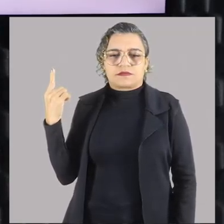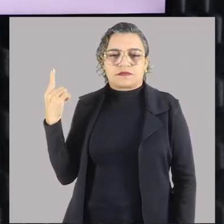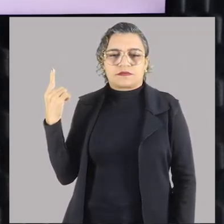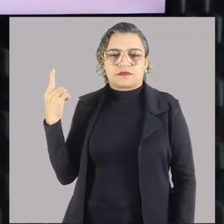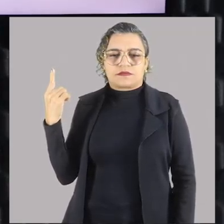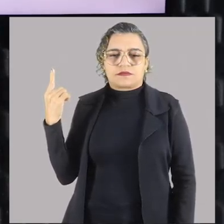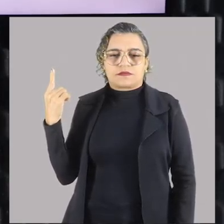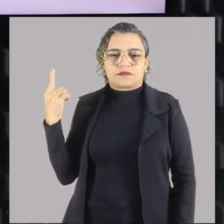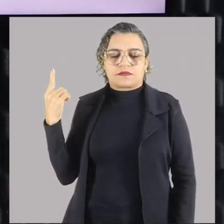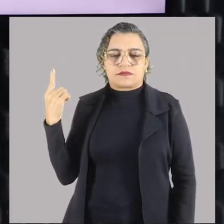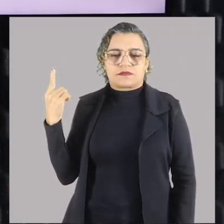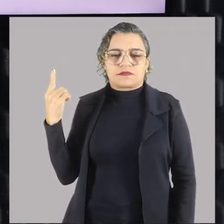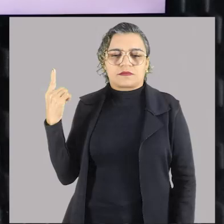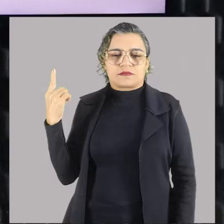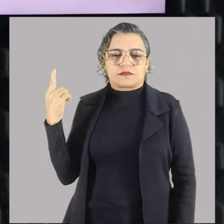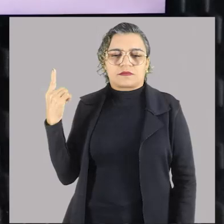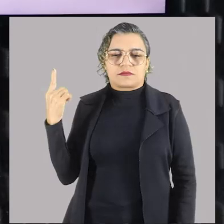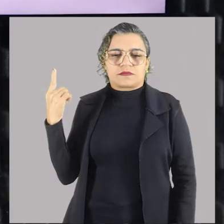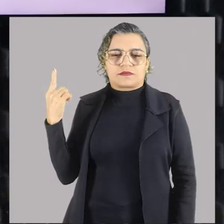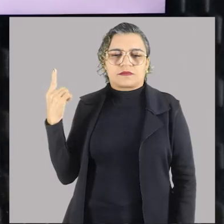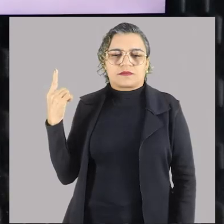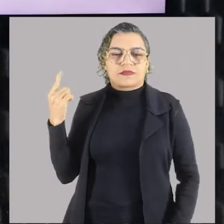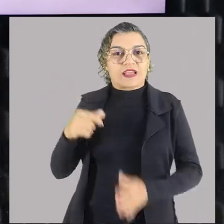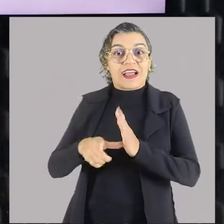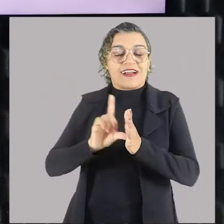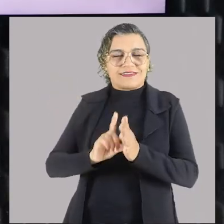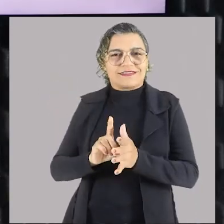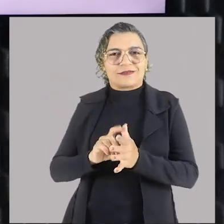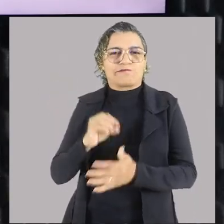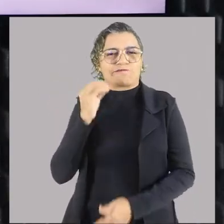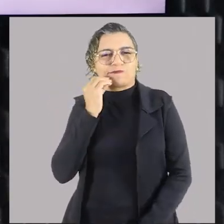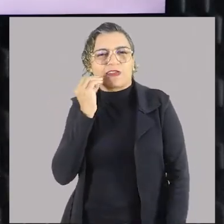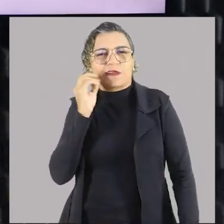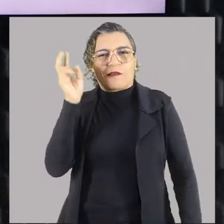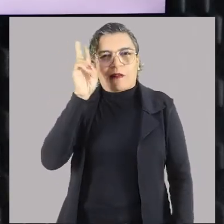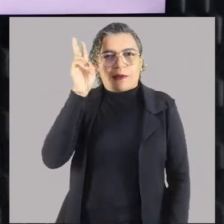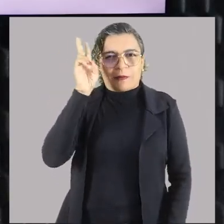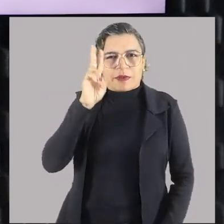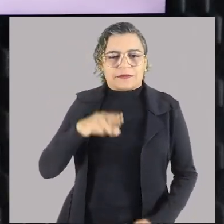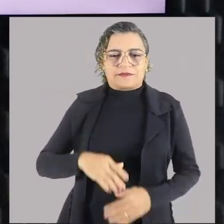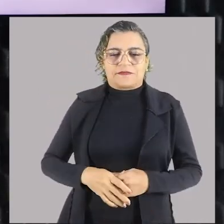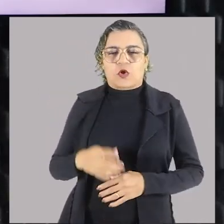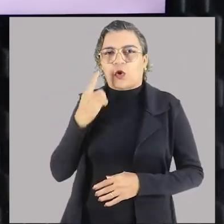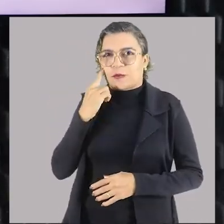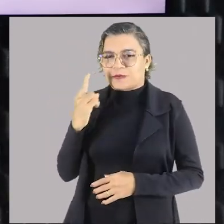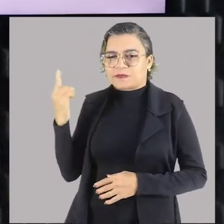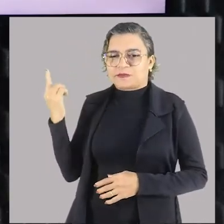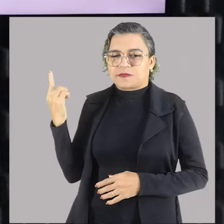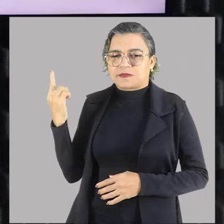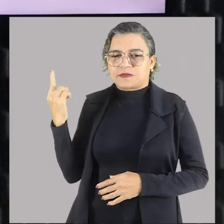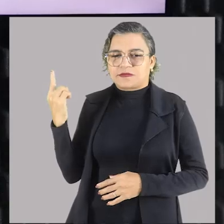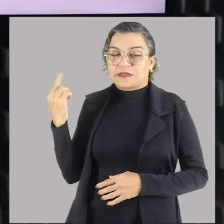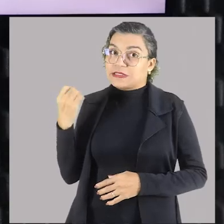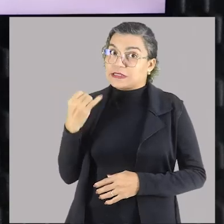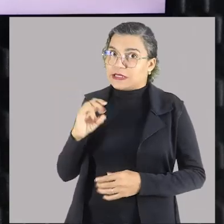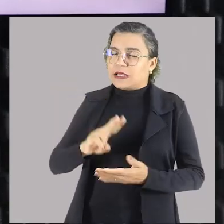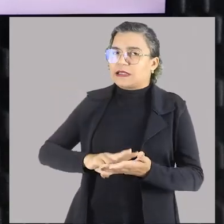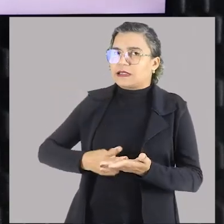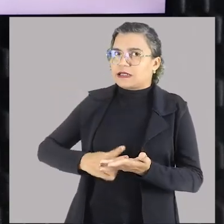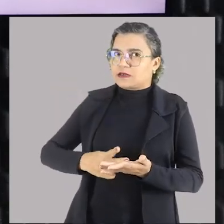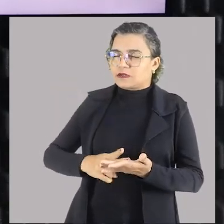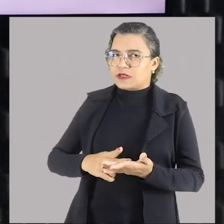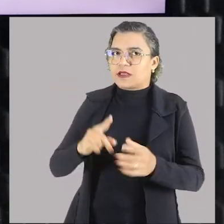while, crocodile. Era isso que eu estava tentando lembrar para vocês. Então, see you later, alligator, quer dizer, se eu fosse traduzir,